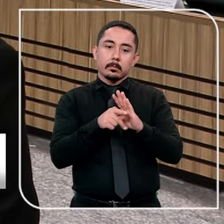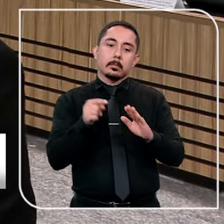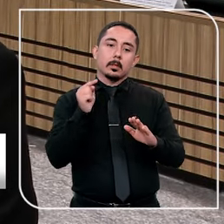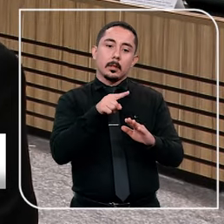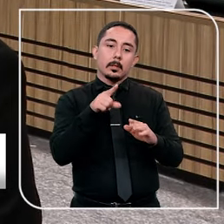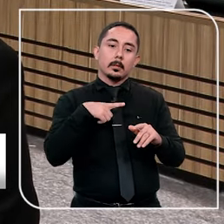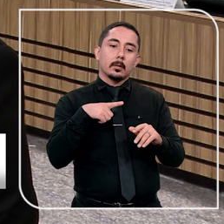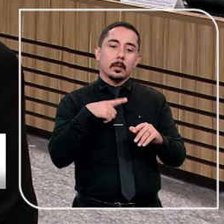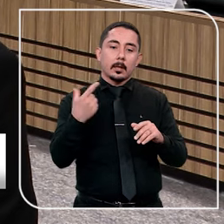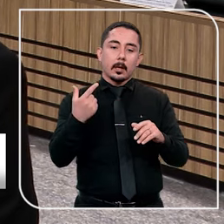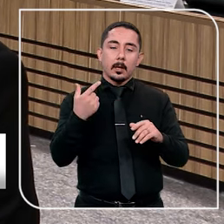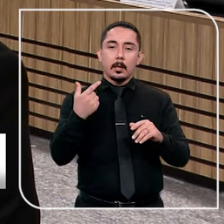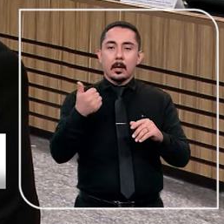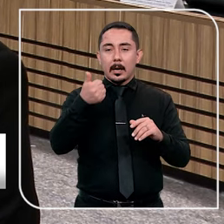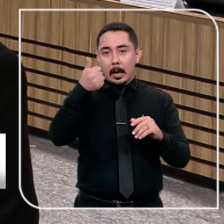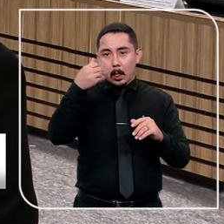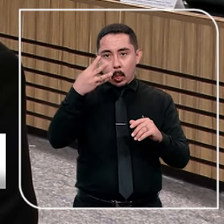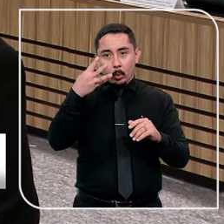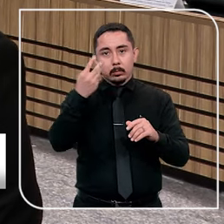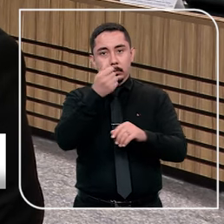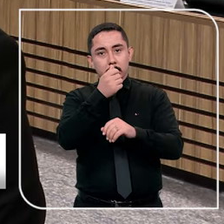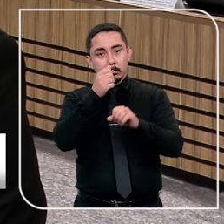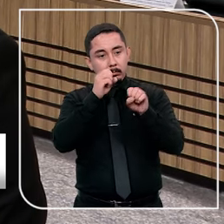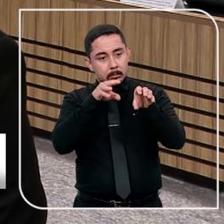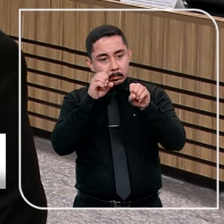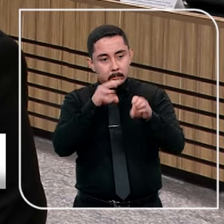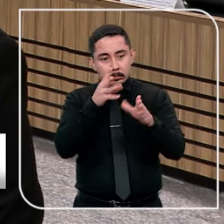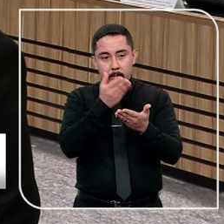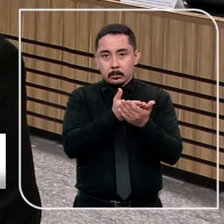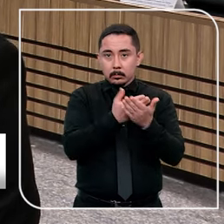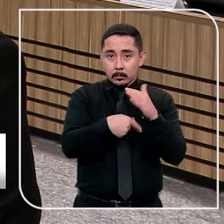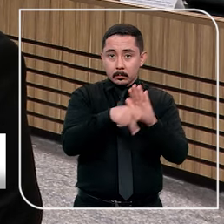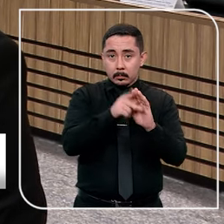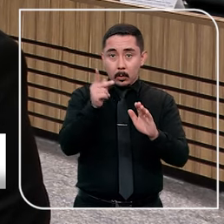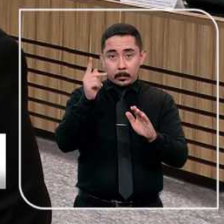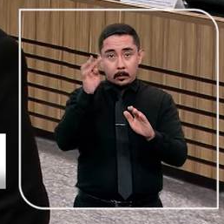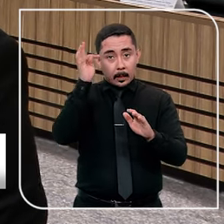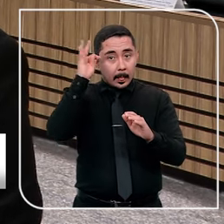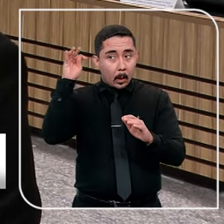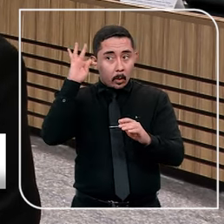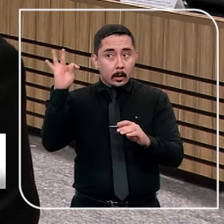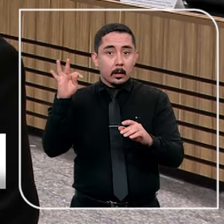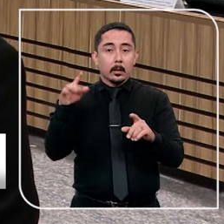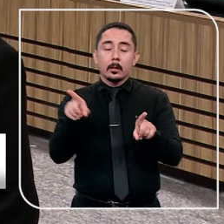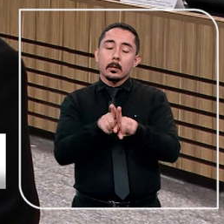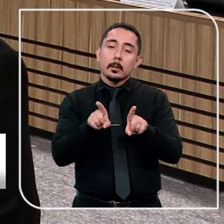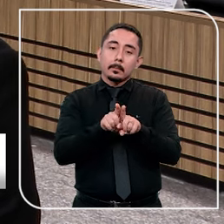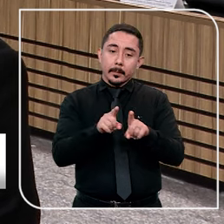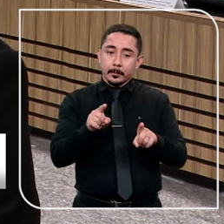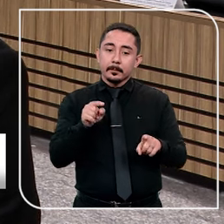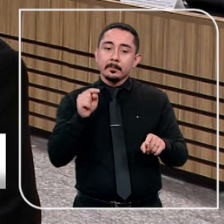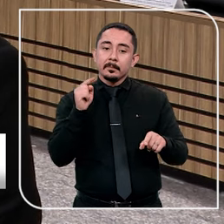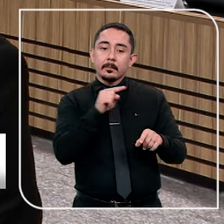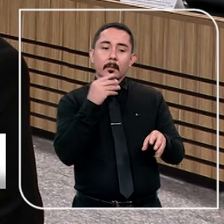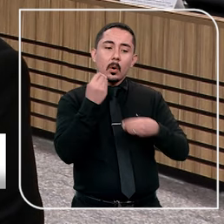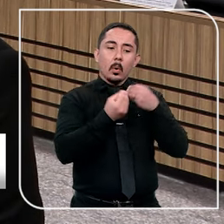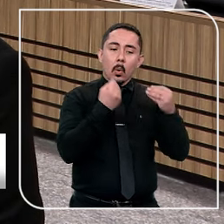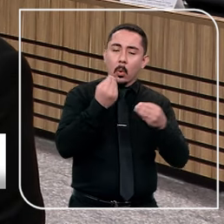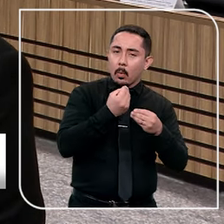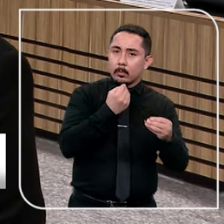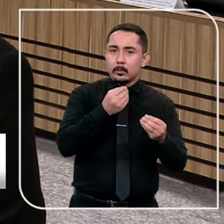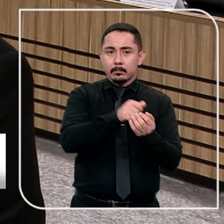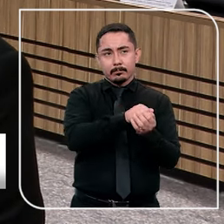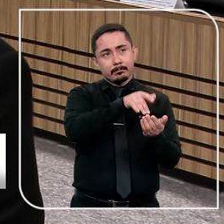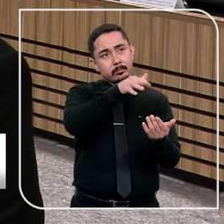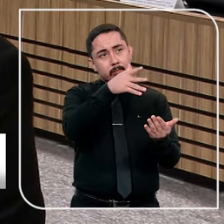concretizou na realização de 14 aulas e teóricas mas que enfatizavam de forma muito prática o que era o